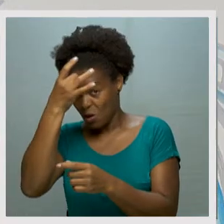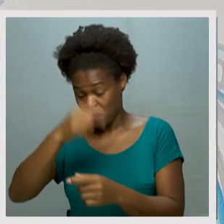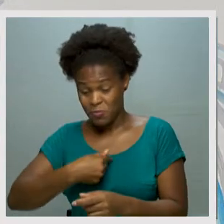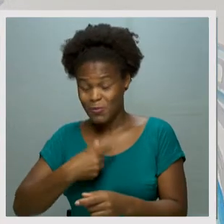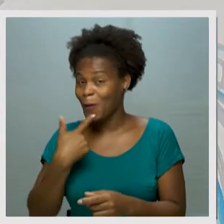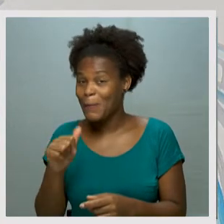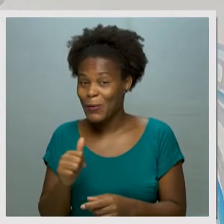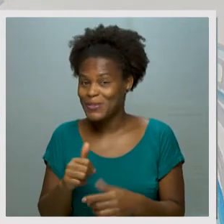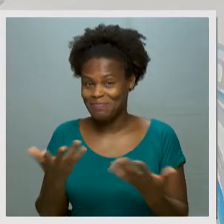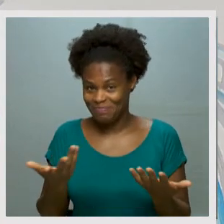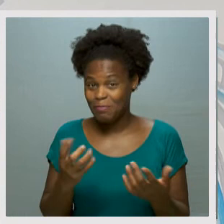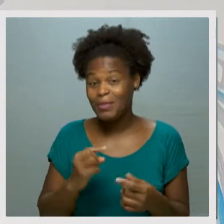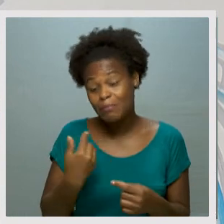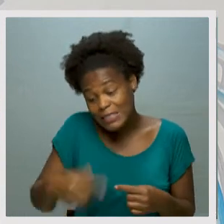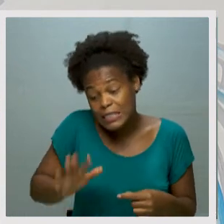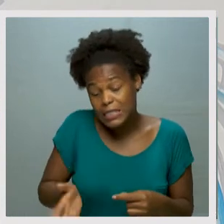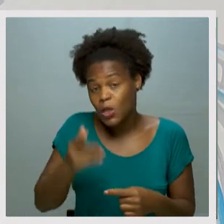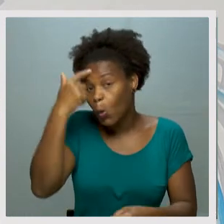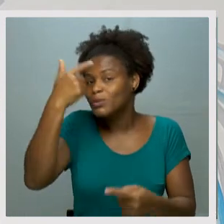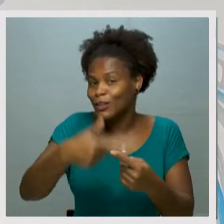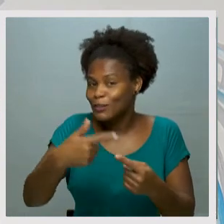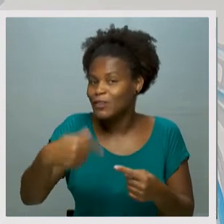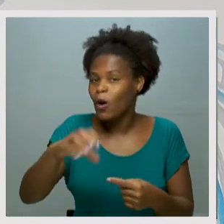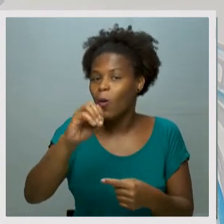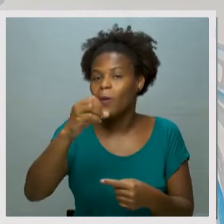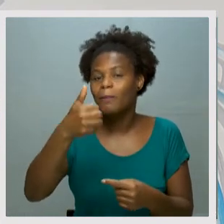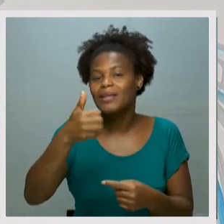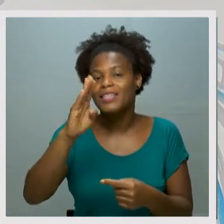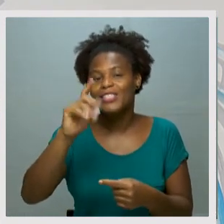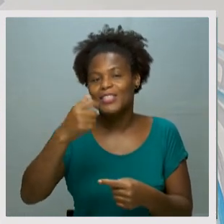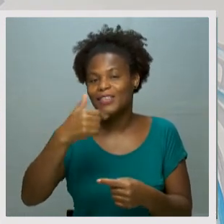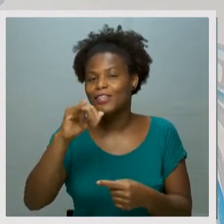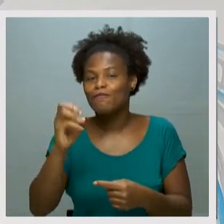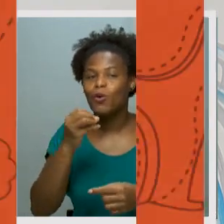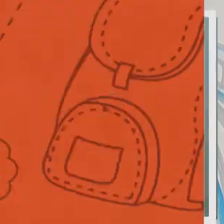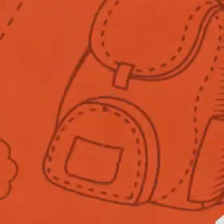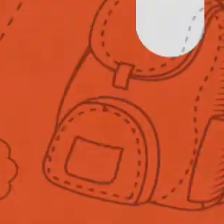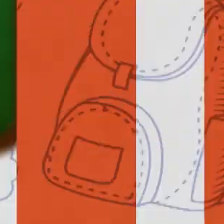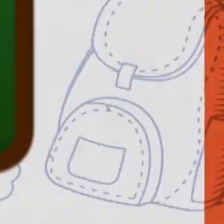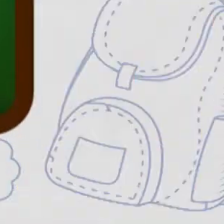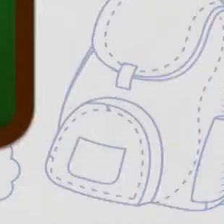ser objetivo, para que possamos melhor comunicar e ter uma comunicação efetiva.